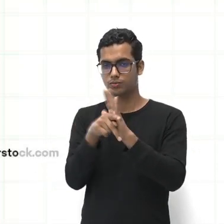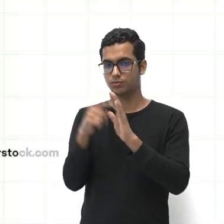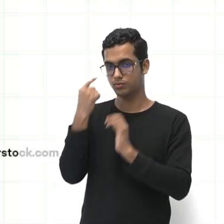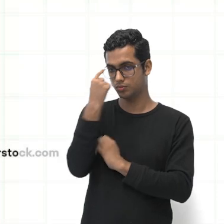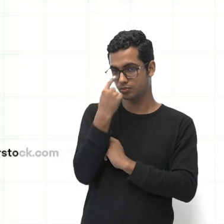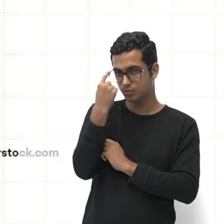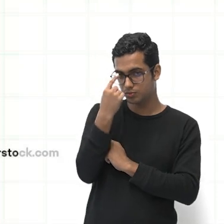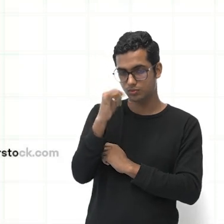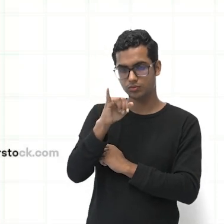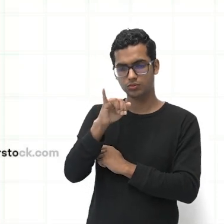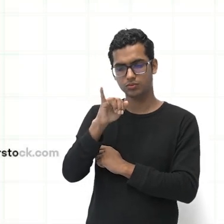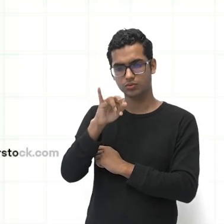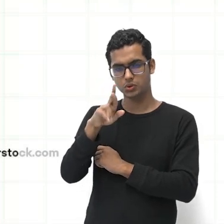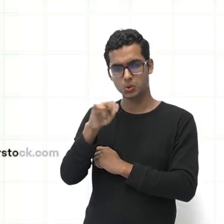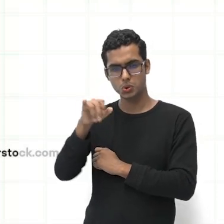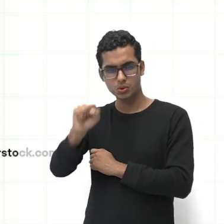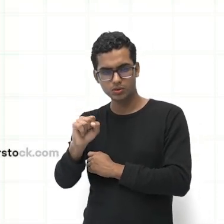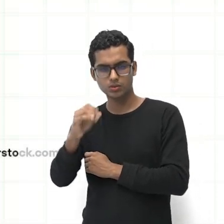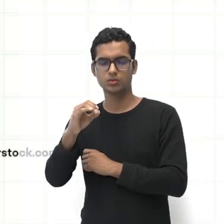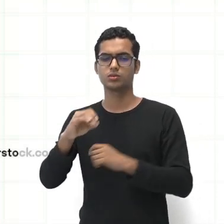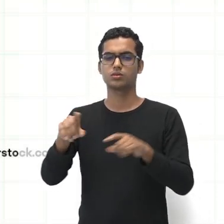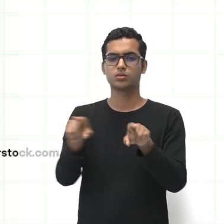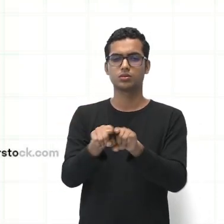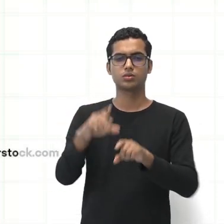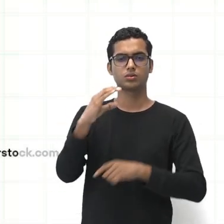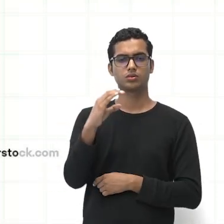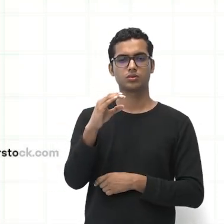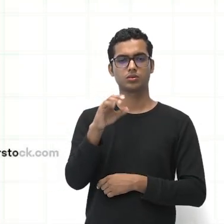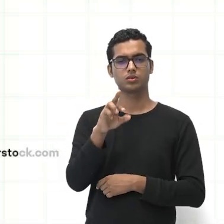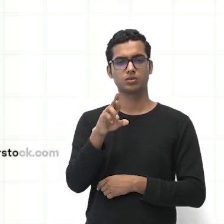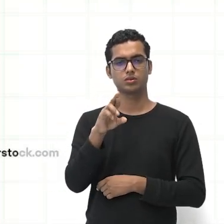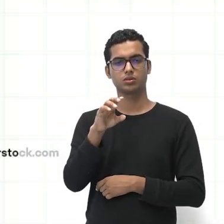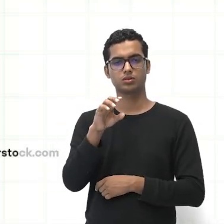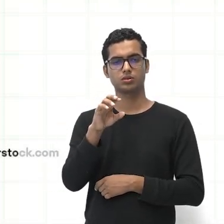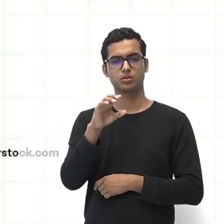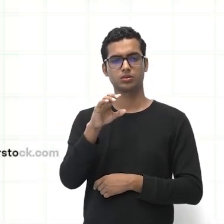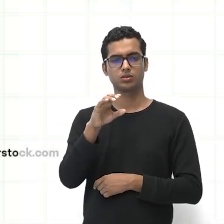a cor do olho. O cristalino,